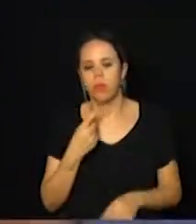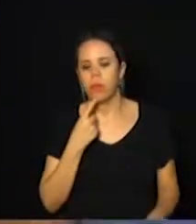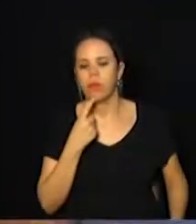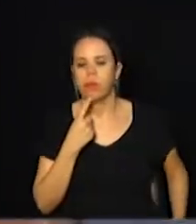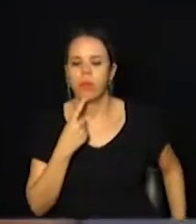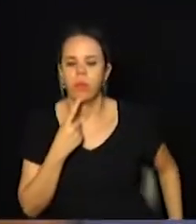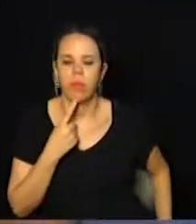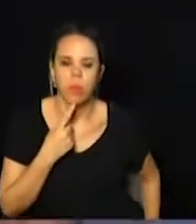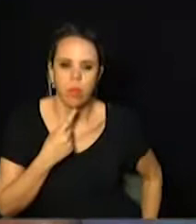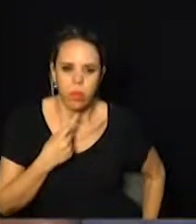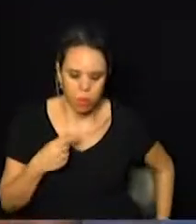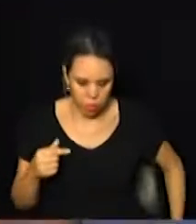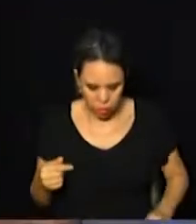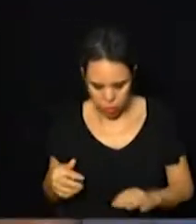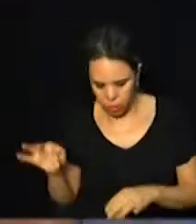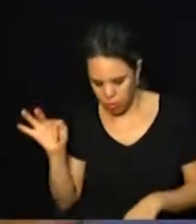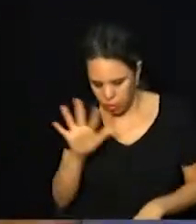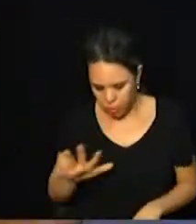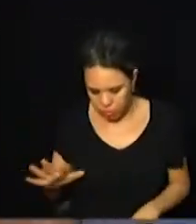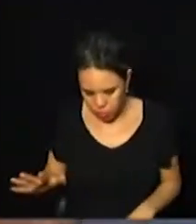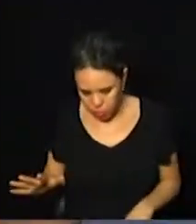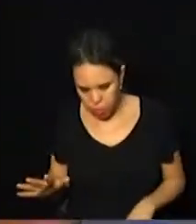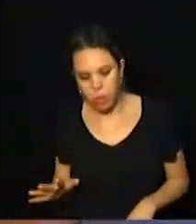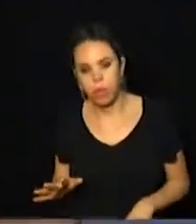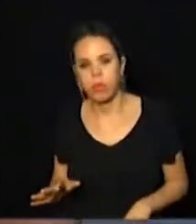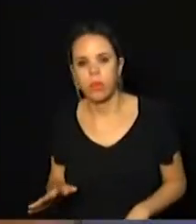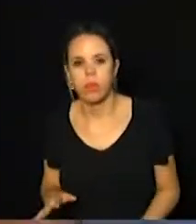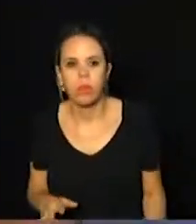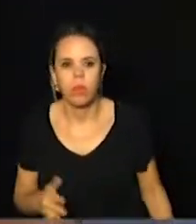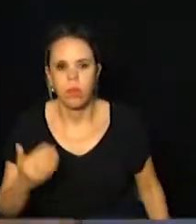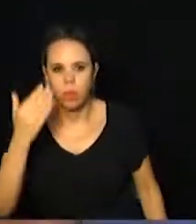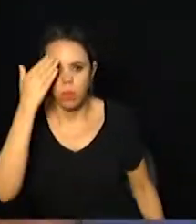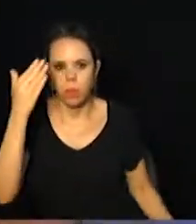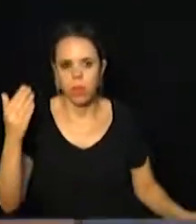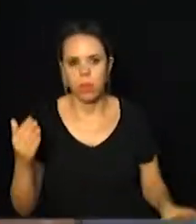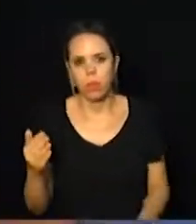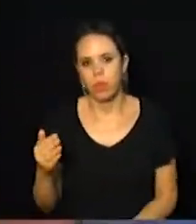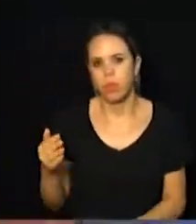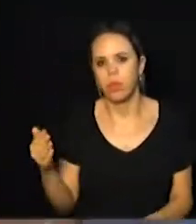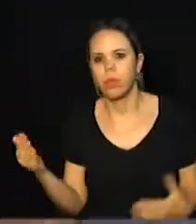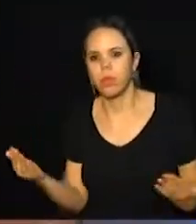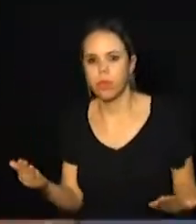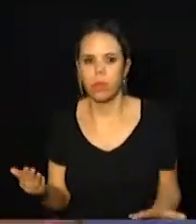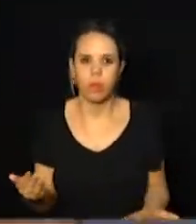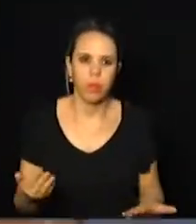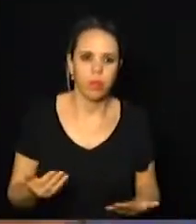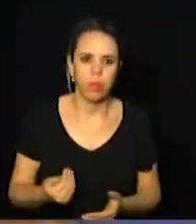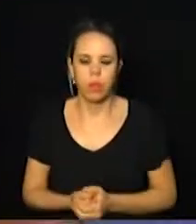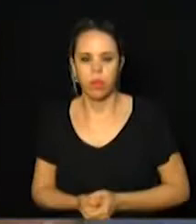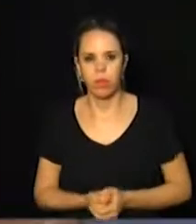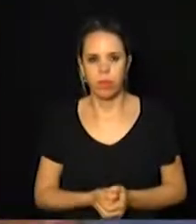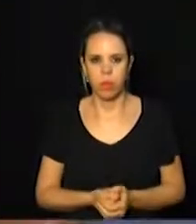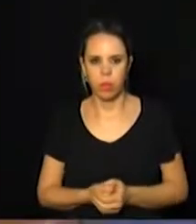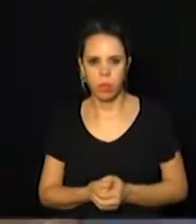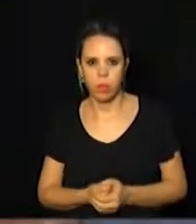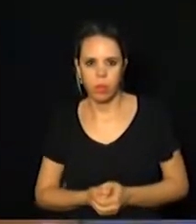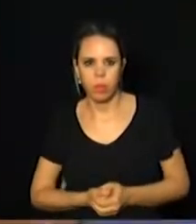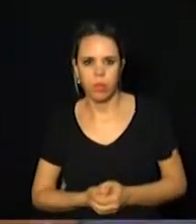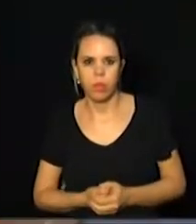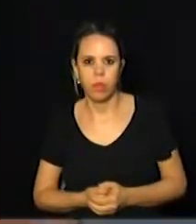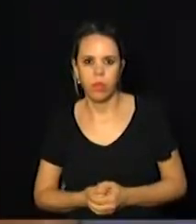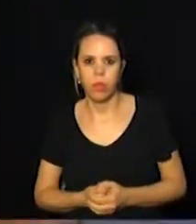Campinas que compõem na tela federal e estadual O nossos agradecimentos pelo humano a